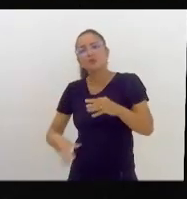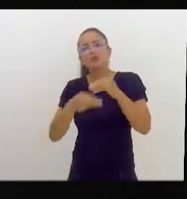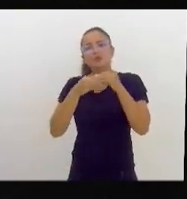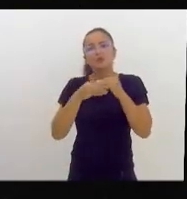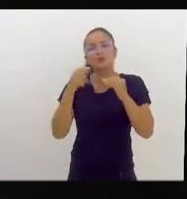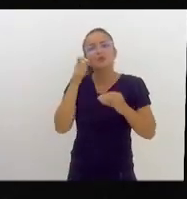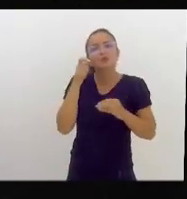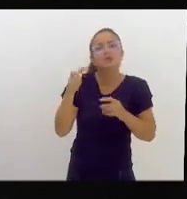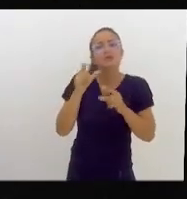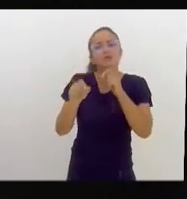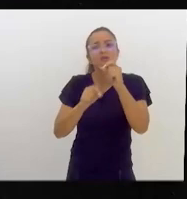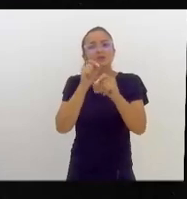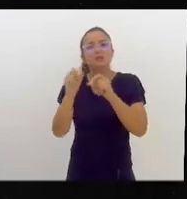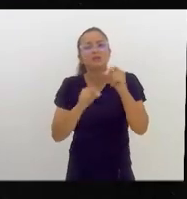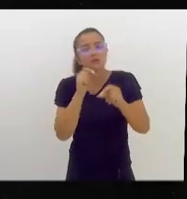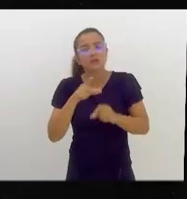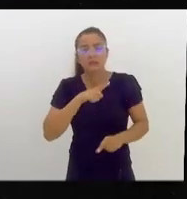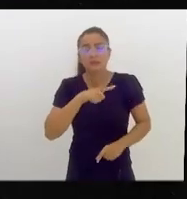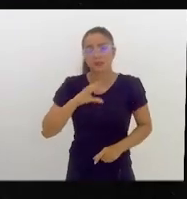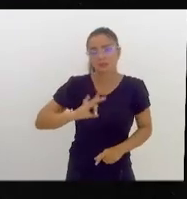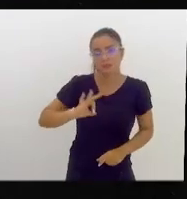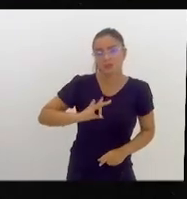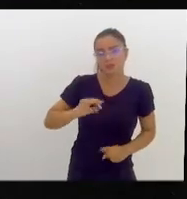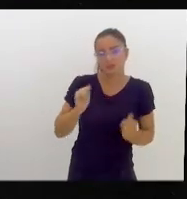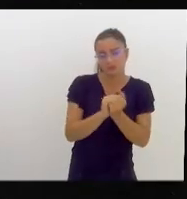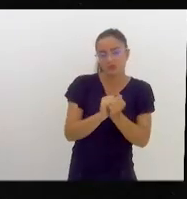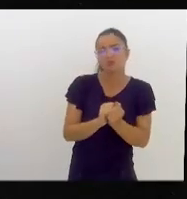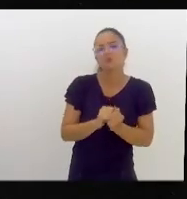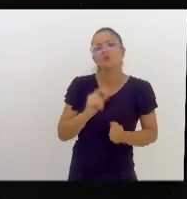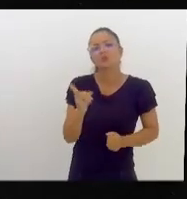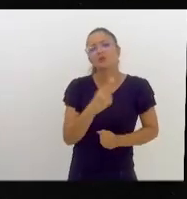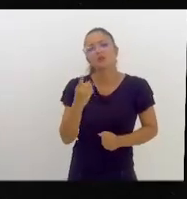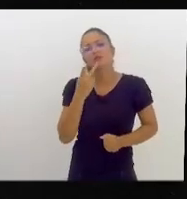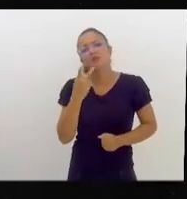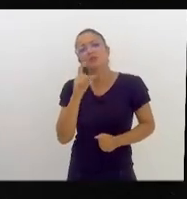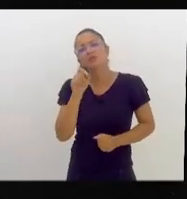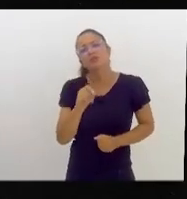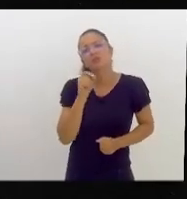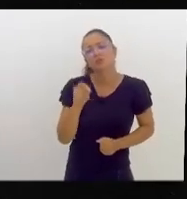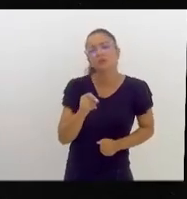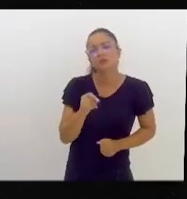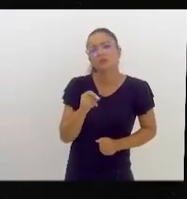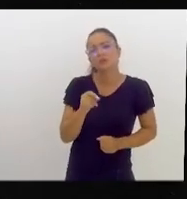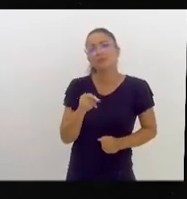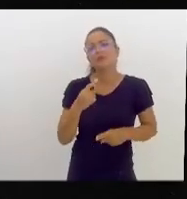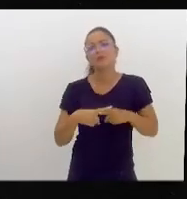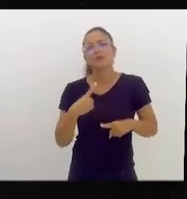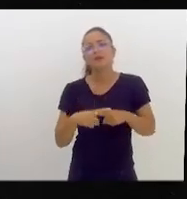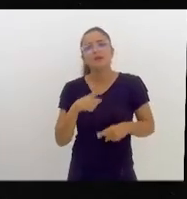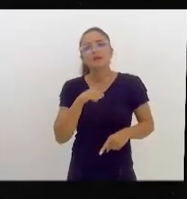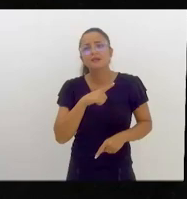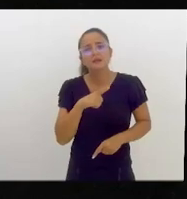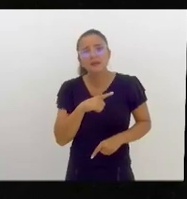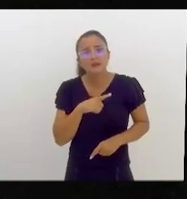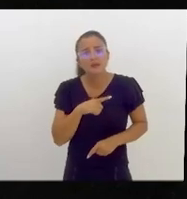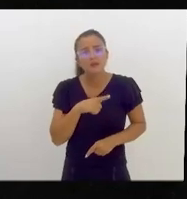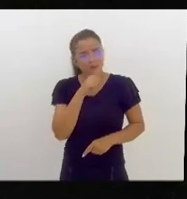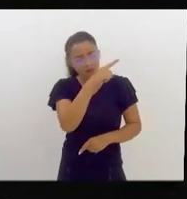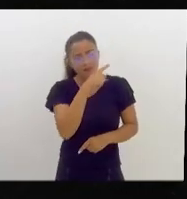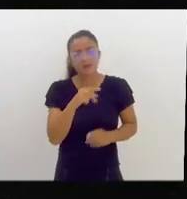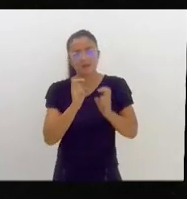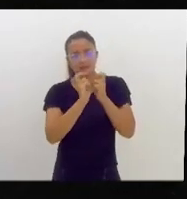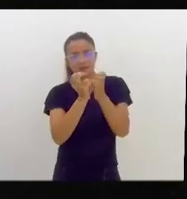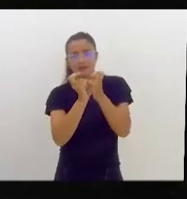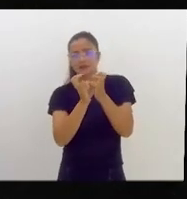audiências, onde teve a polícia militar presente, a polícia civil, que nós colocamos a questão, deputada Marta Rocha recorda, da questão das estações estarem